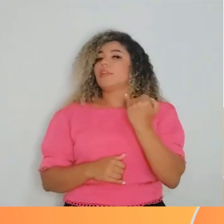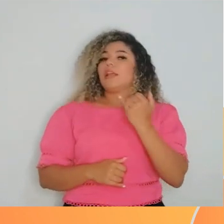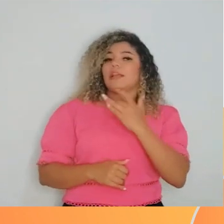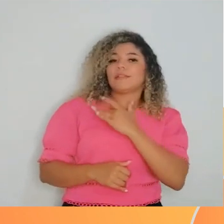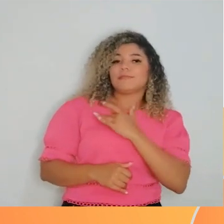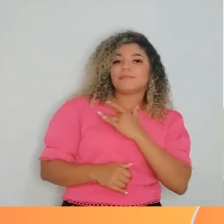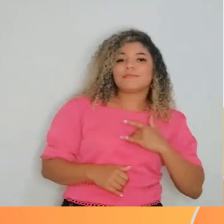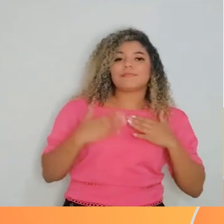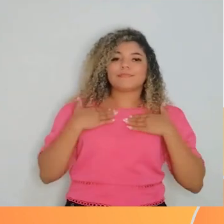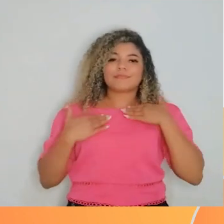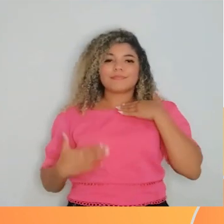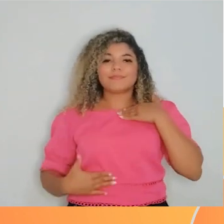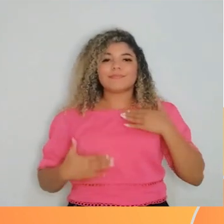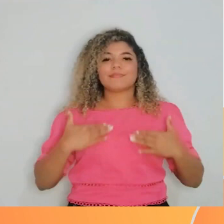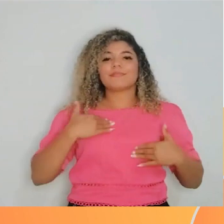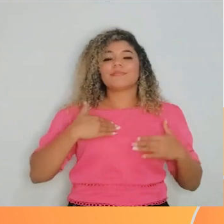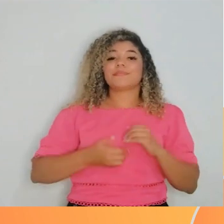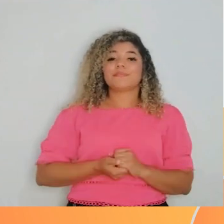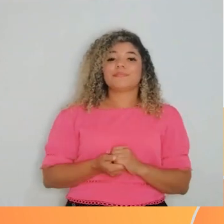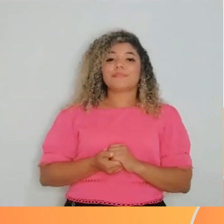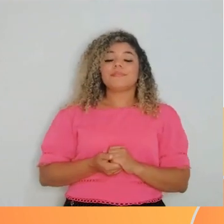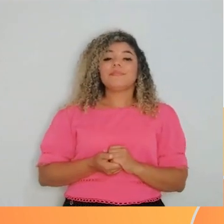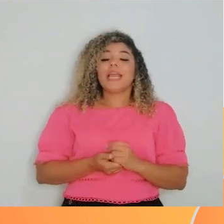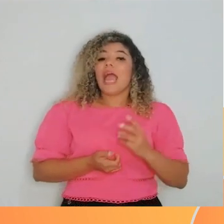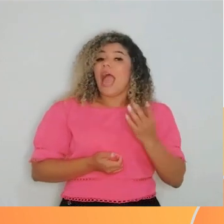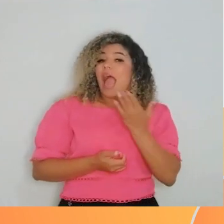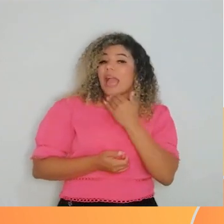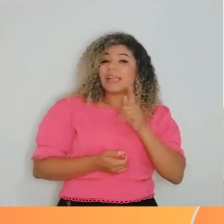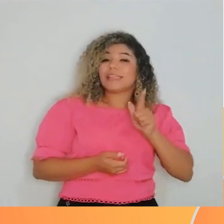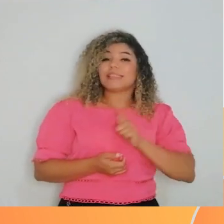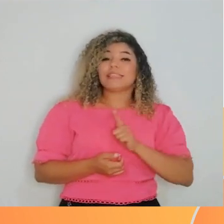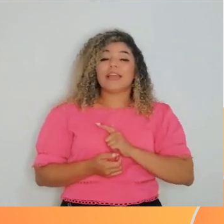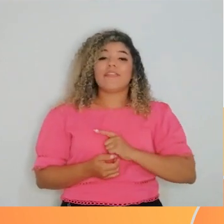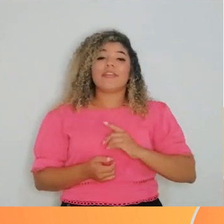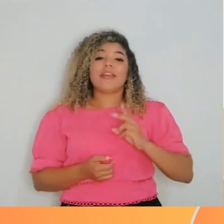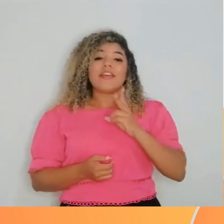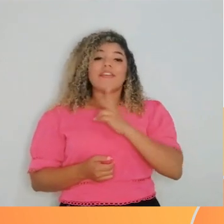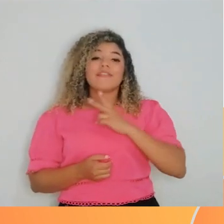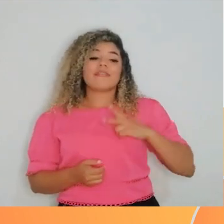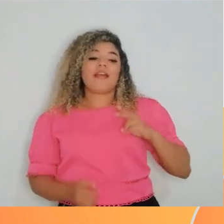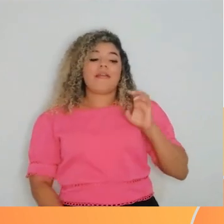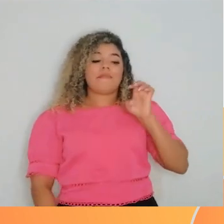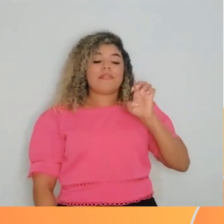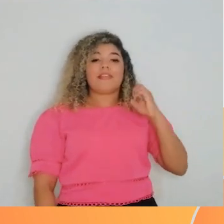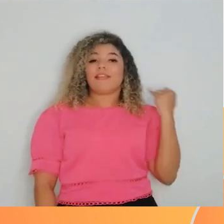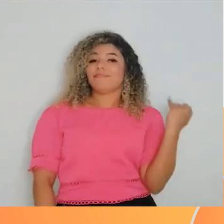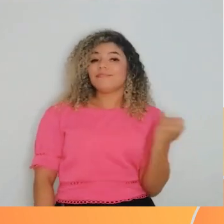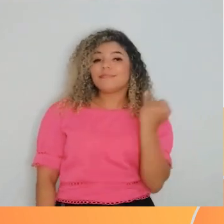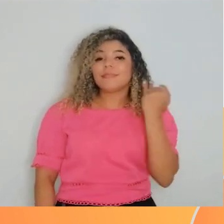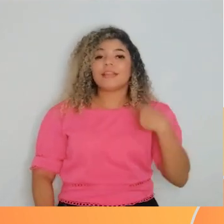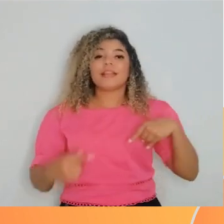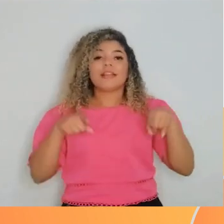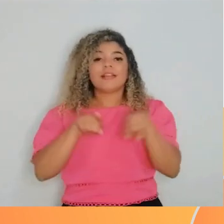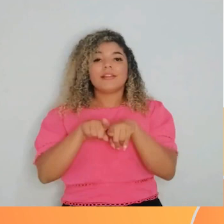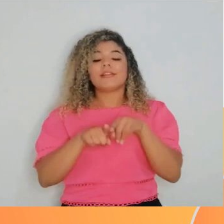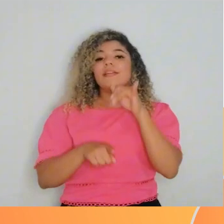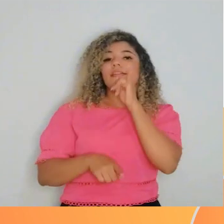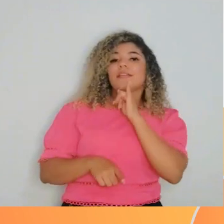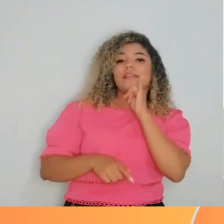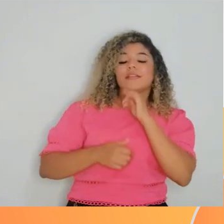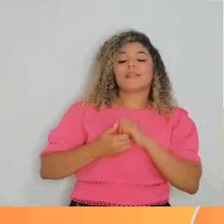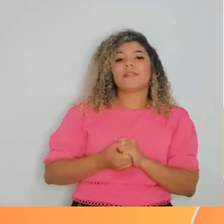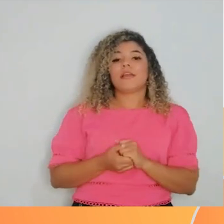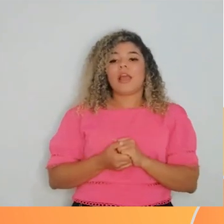benéfico para o nosso organismo. Alimentos ricos em vitamina E. Vitamina E é extremamente importante como